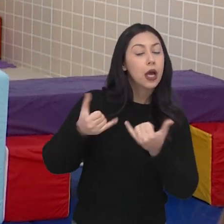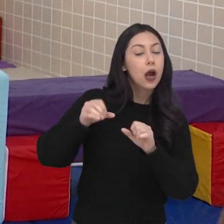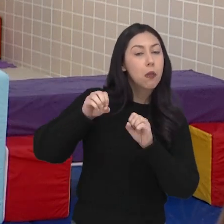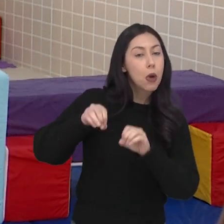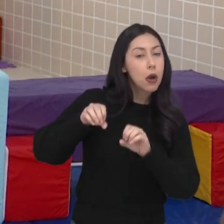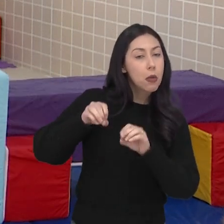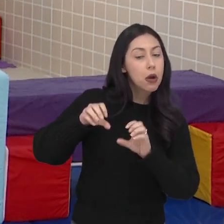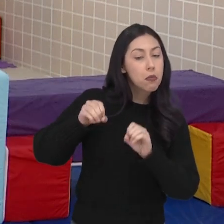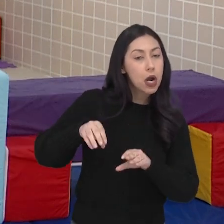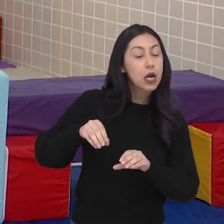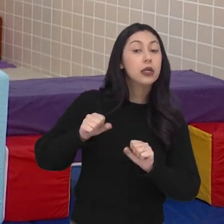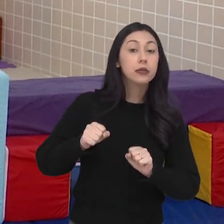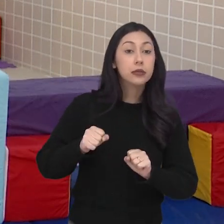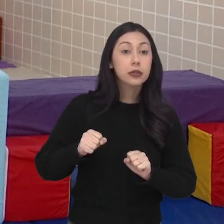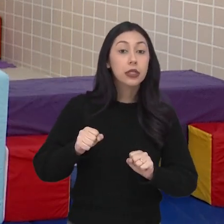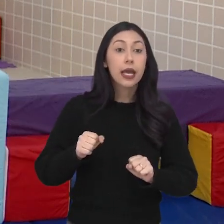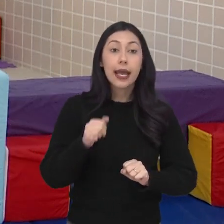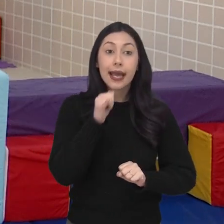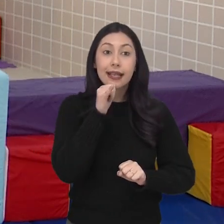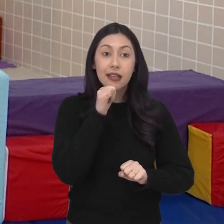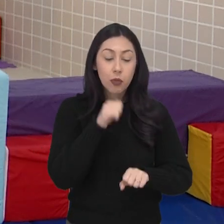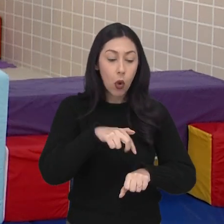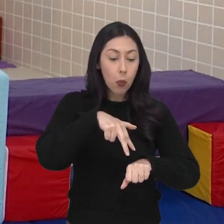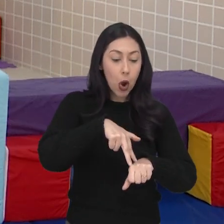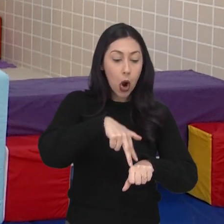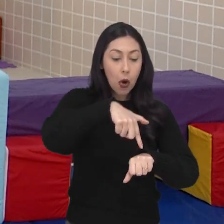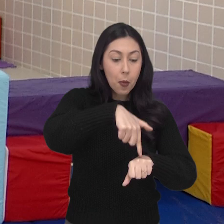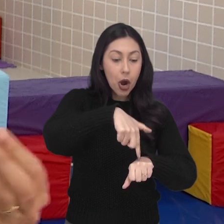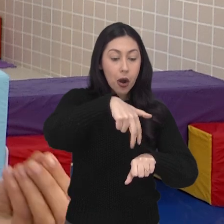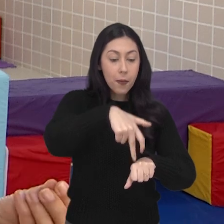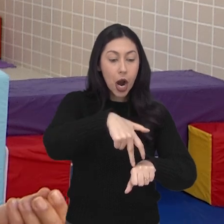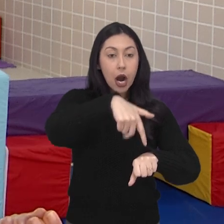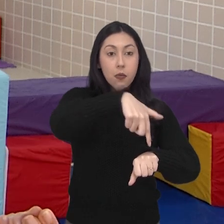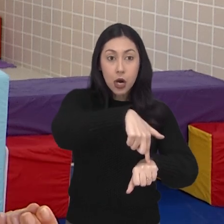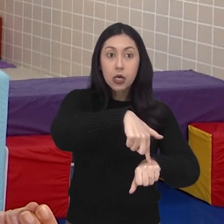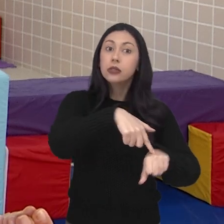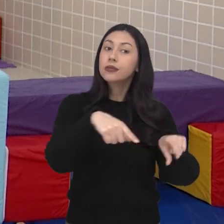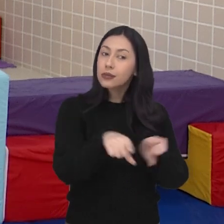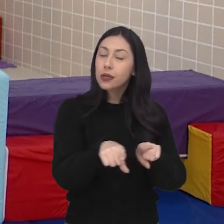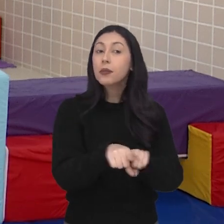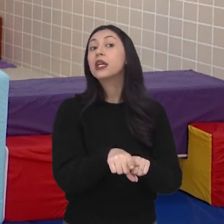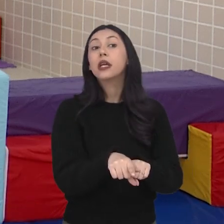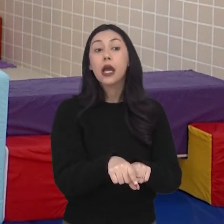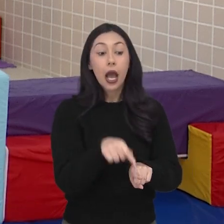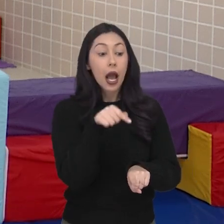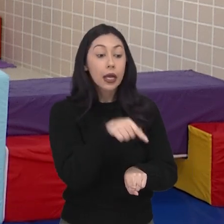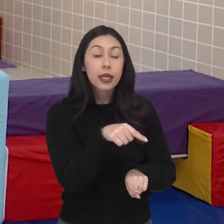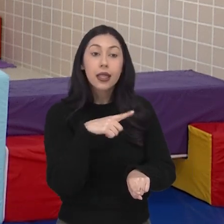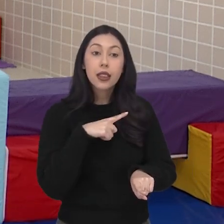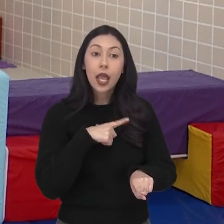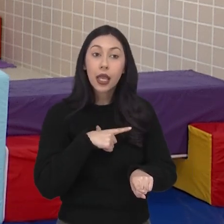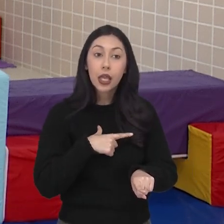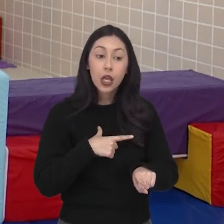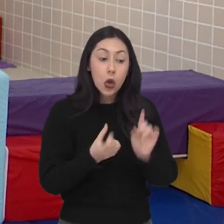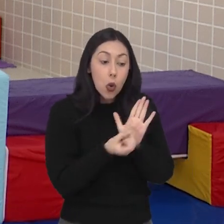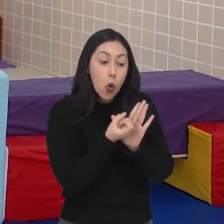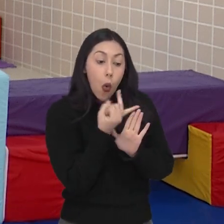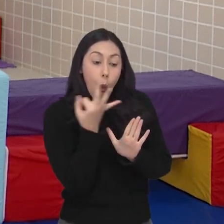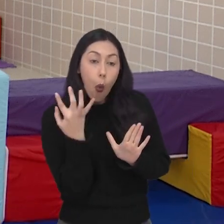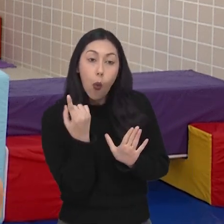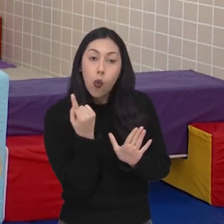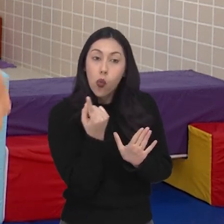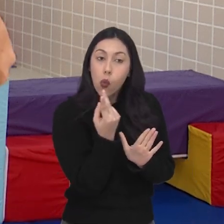dirigido. Esse brincar dirigido, um pular amarelinha, é um brincar dirigido. Nesse existe uma sequência de